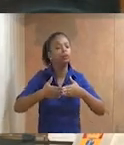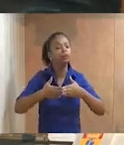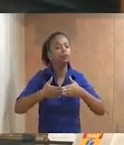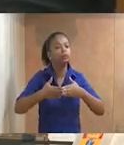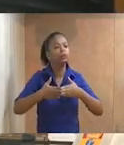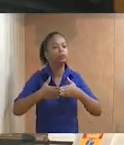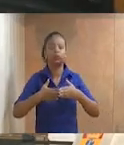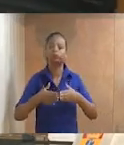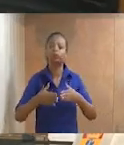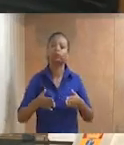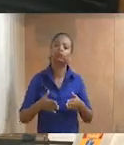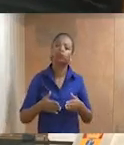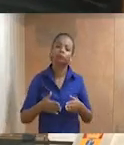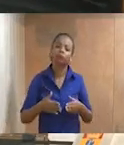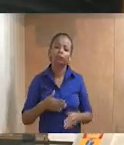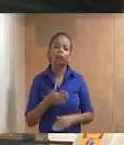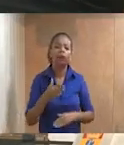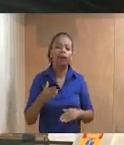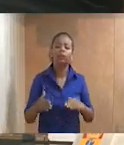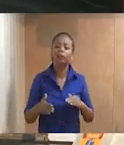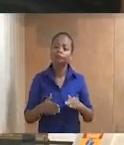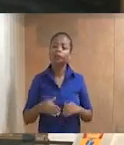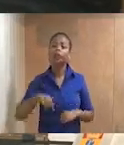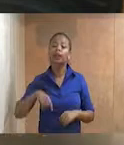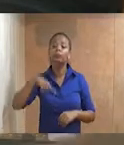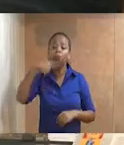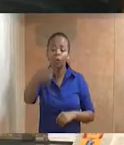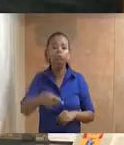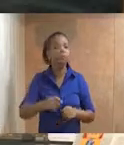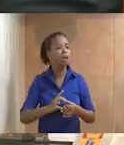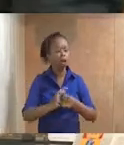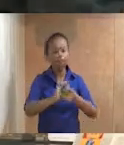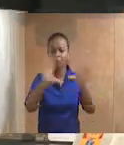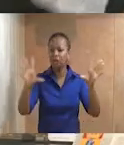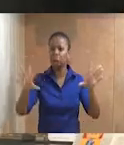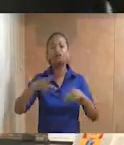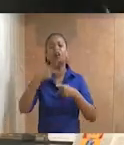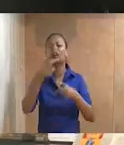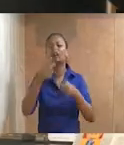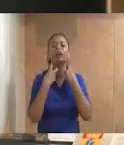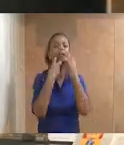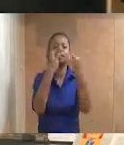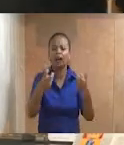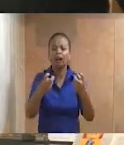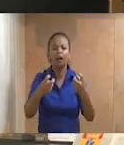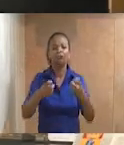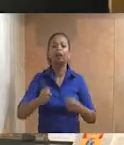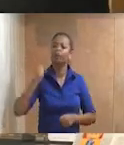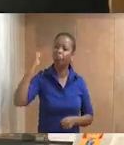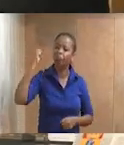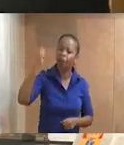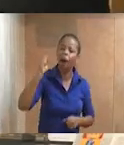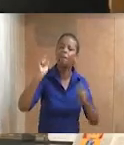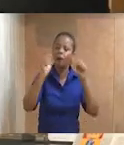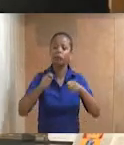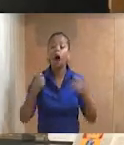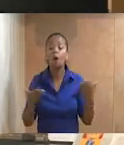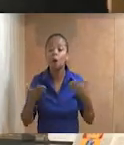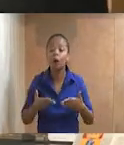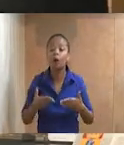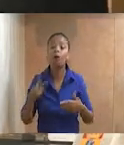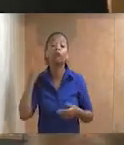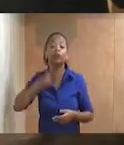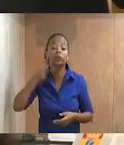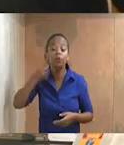vamos pronunciar após o discurso do vereador. Vocês podem, na verdade, se manifestarem. Só por gentileza, nesse momento o vereador, na verdade,